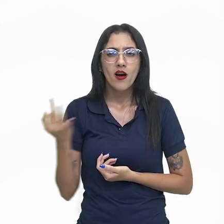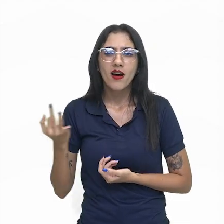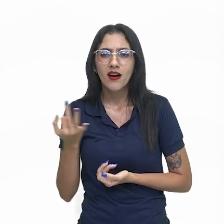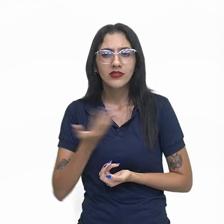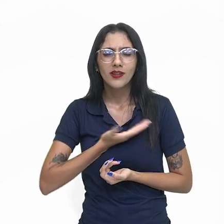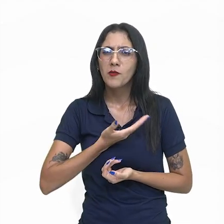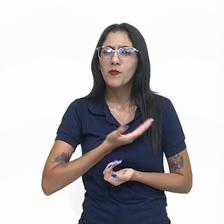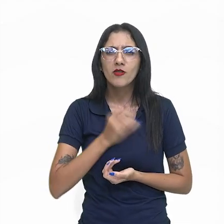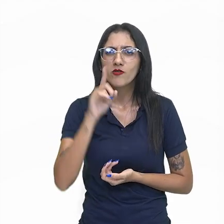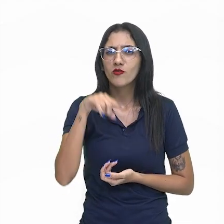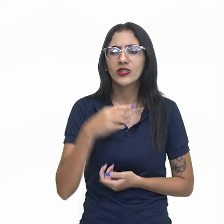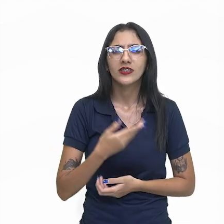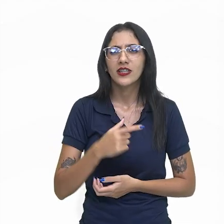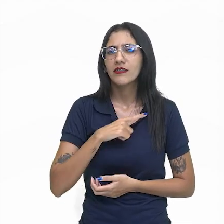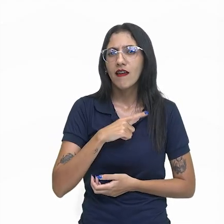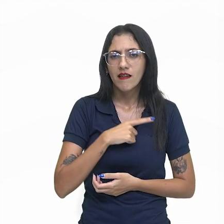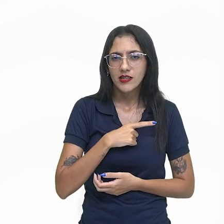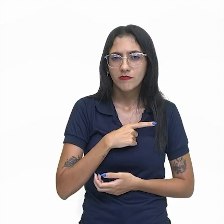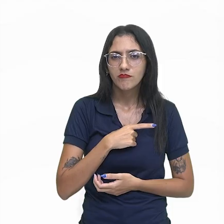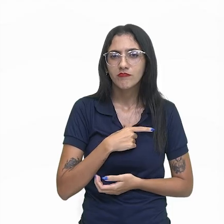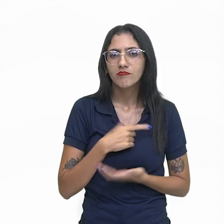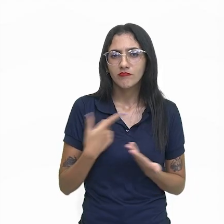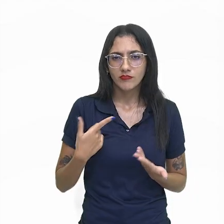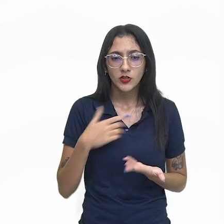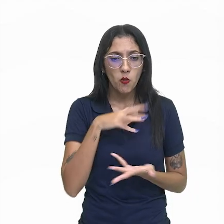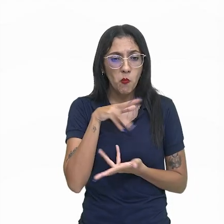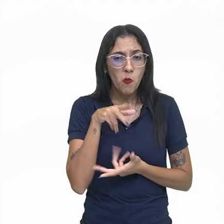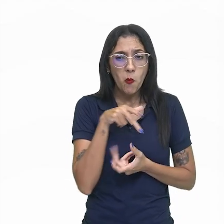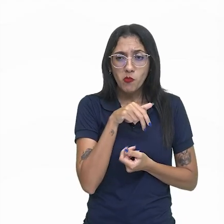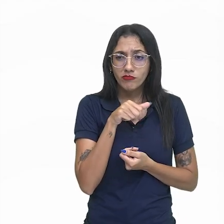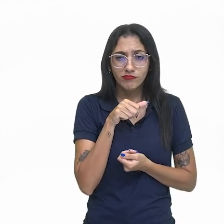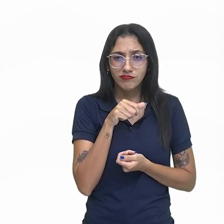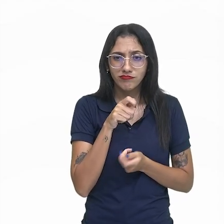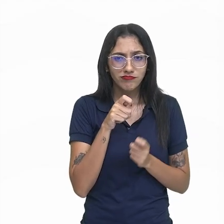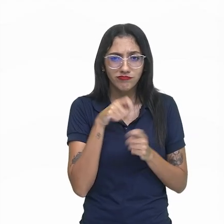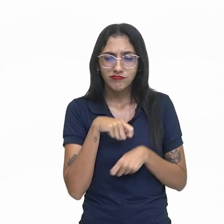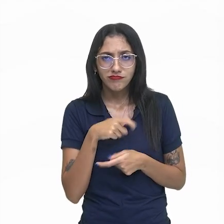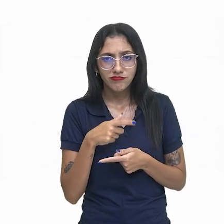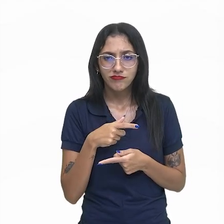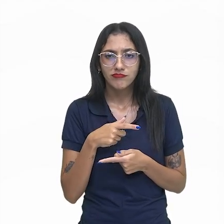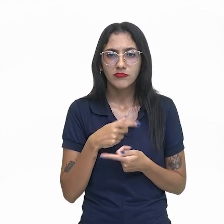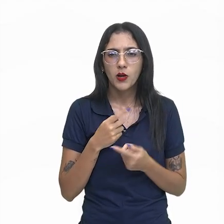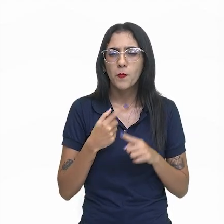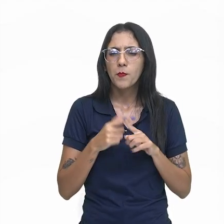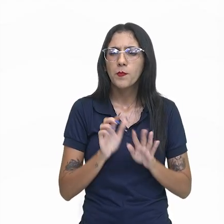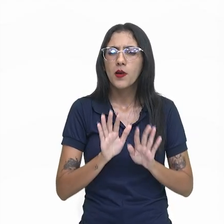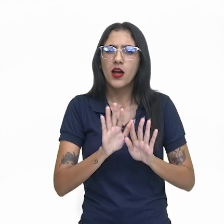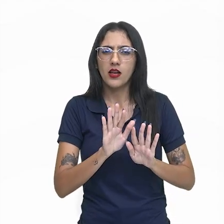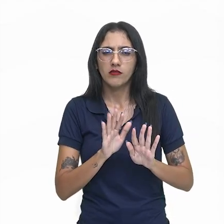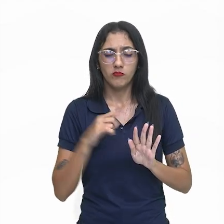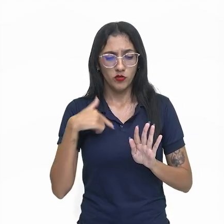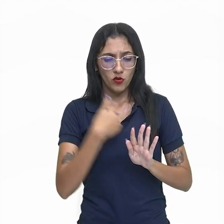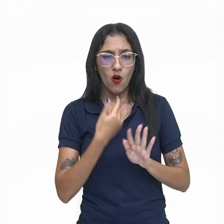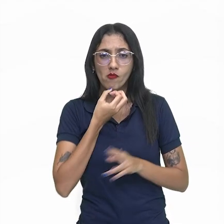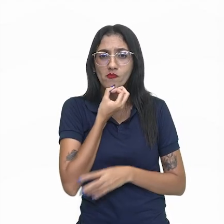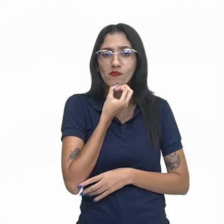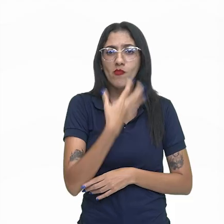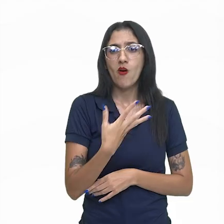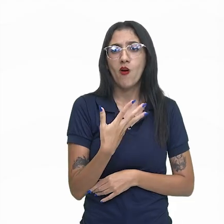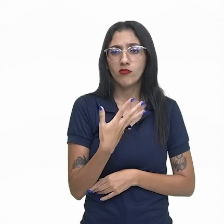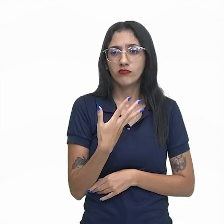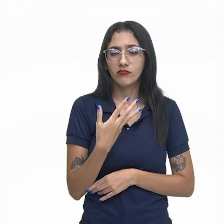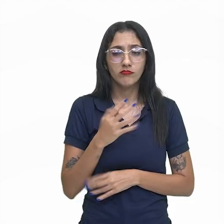21.544, quantos amigos você tem? O mundo está salvo, porque, veja bem, somos todos bons, somos